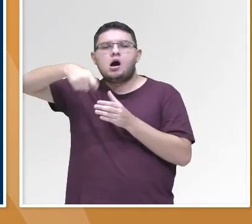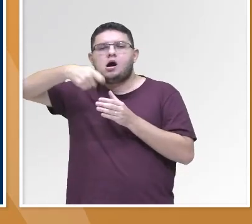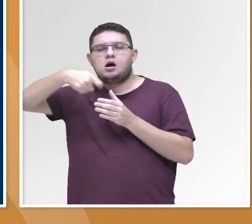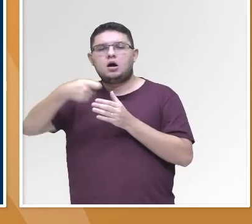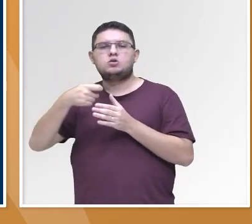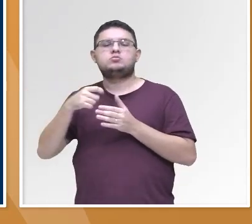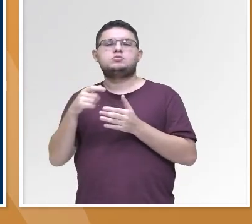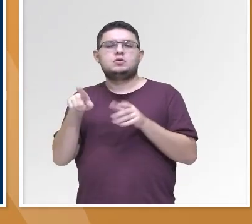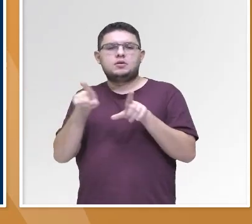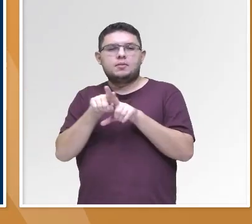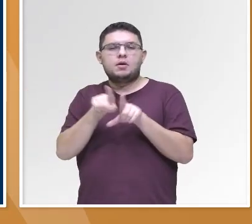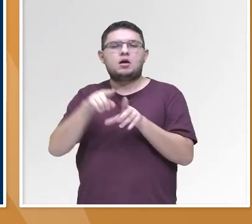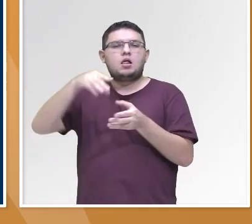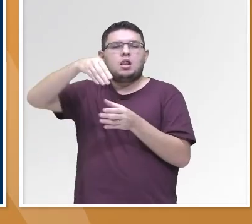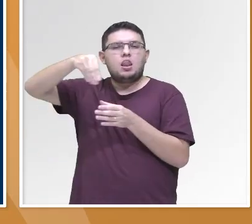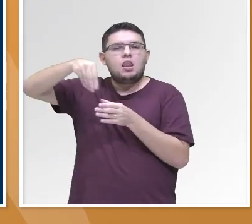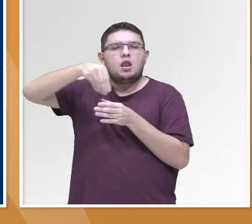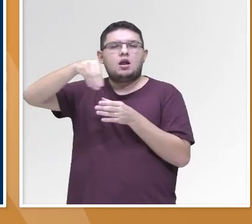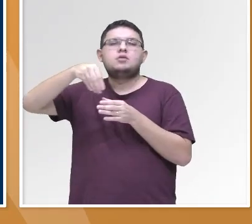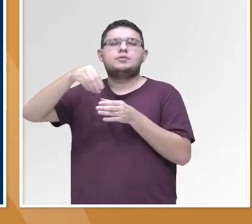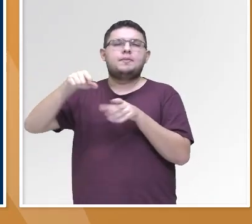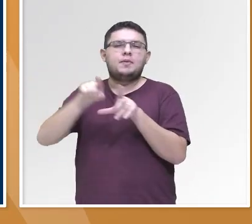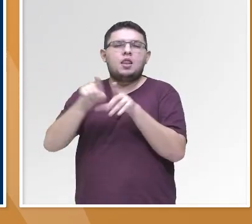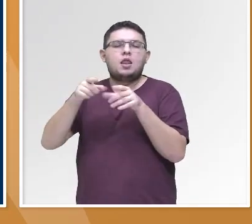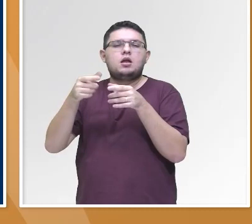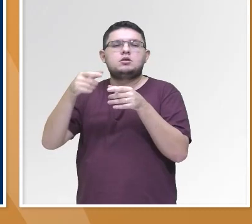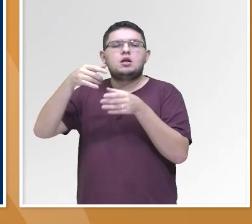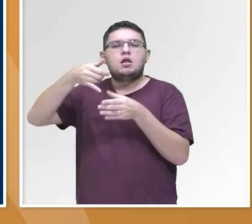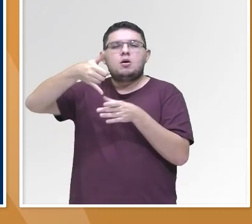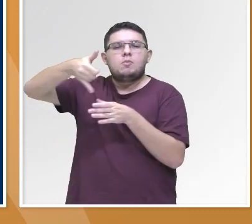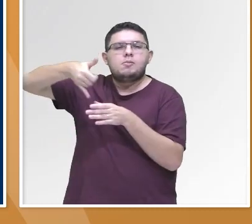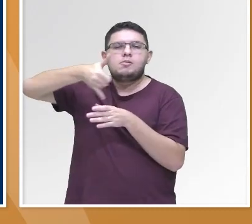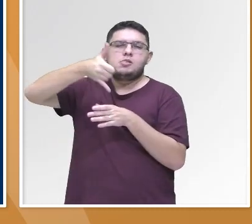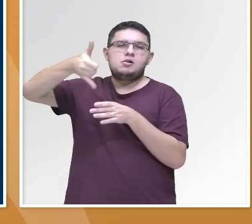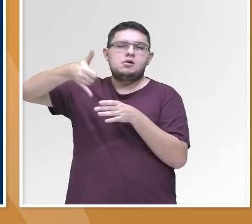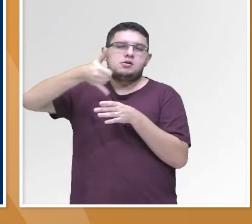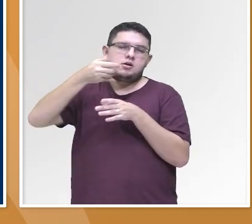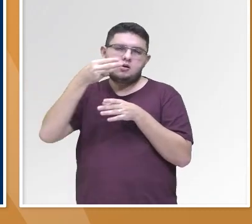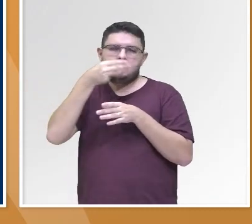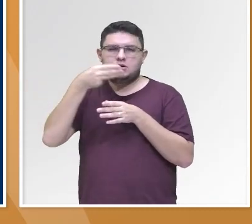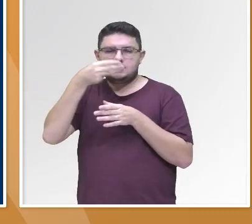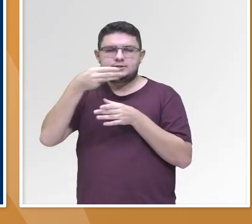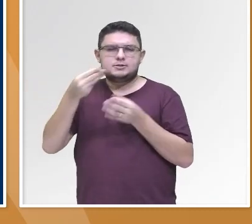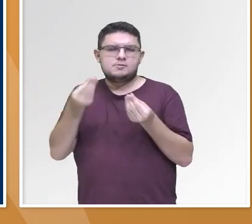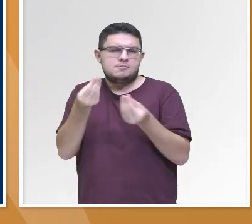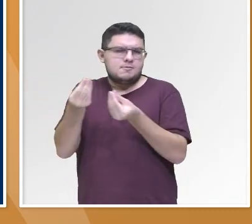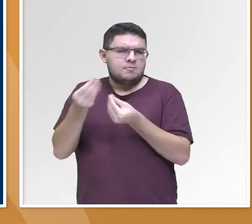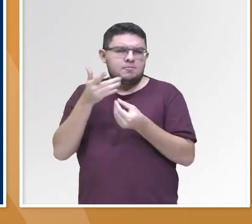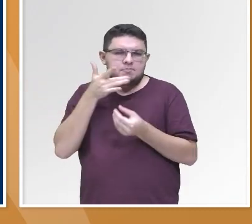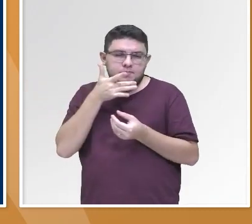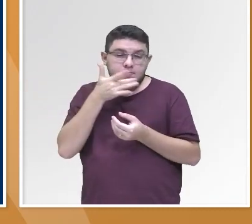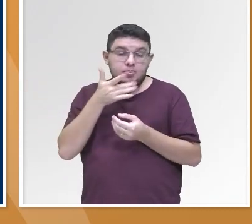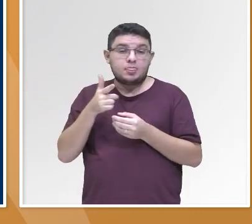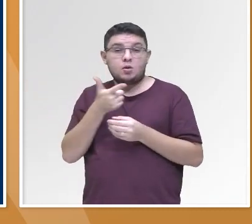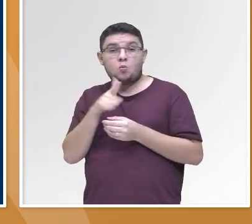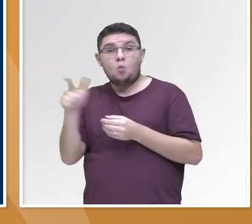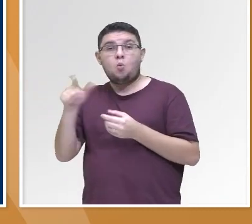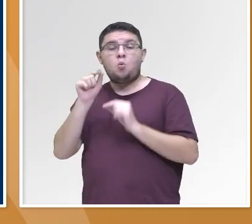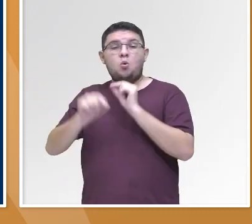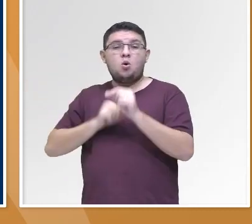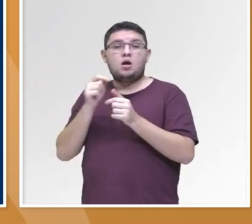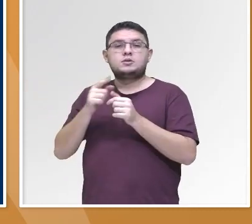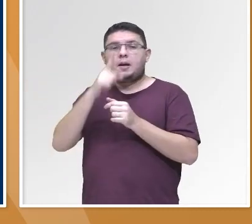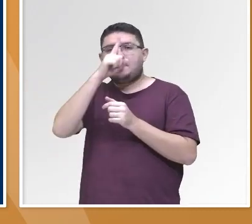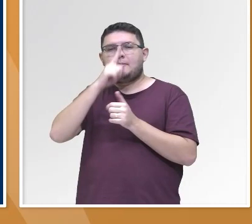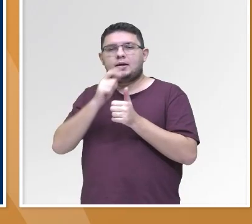cima também, um pouco de leite condensado, é uma maravilha. E logo embaixo nós temos ali o vatapá. Quem não gosta, pode aprender a gostar.